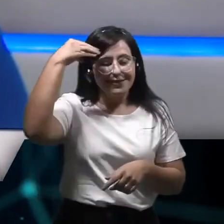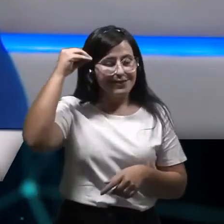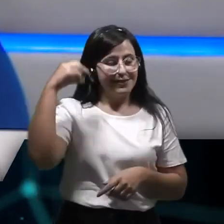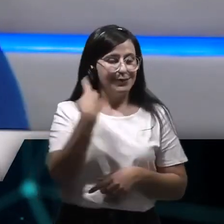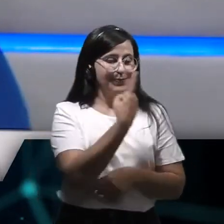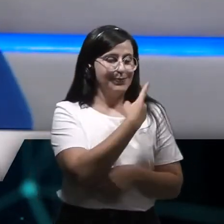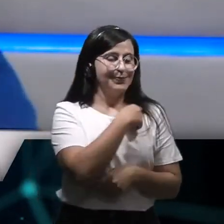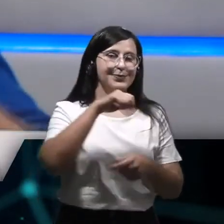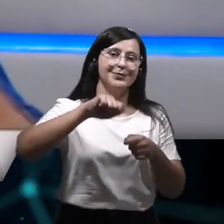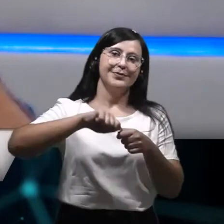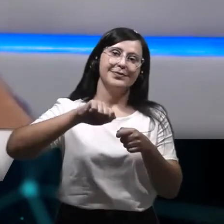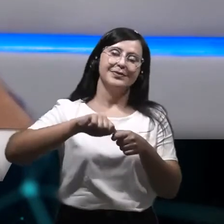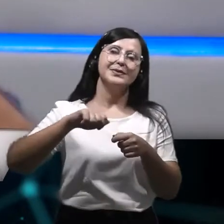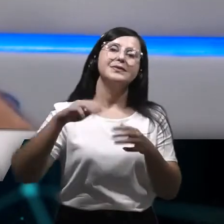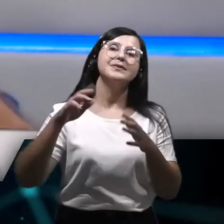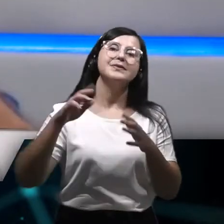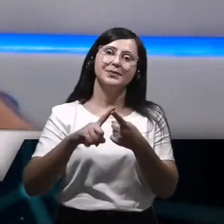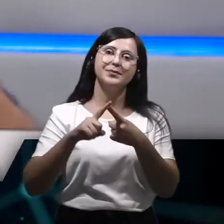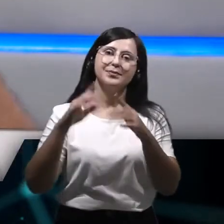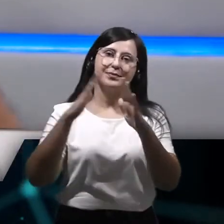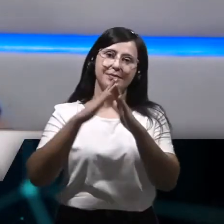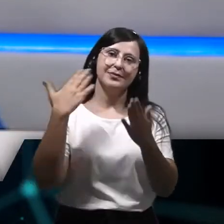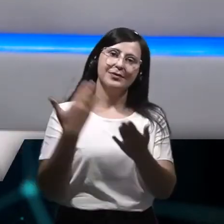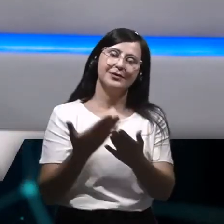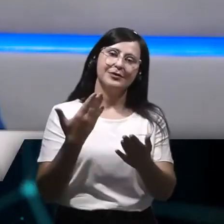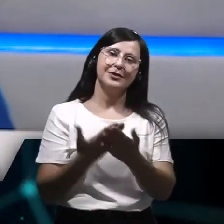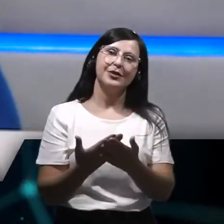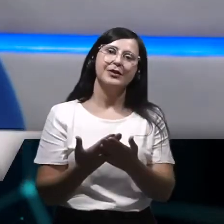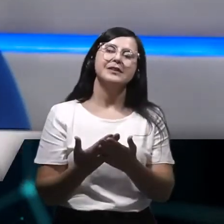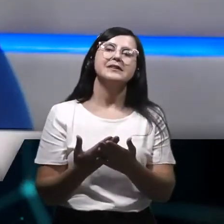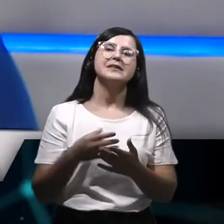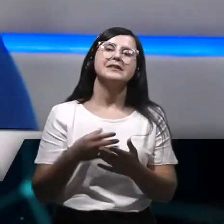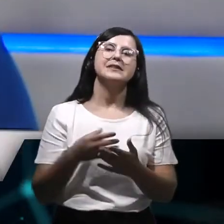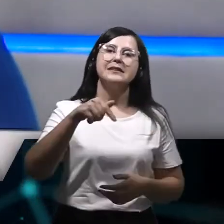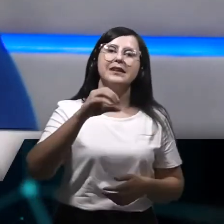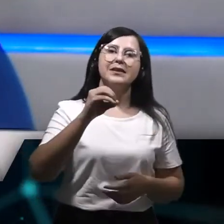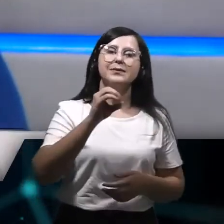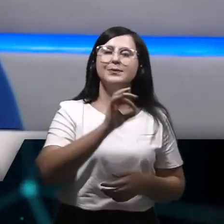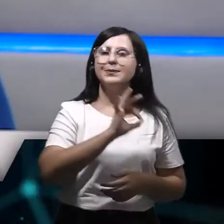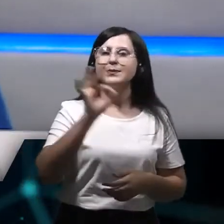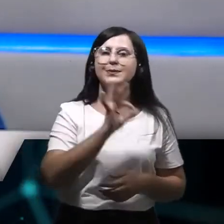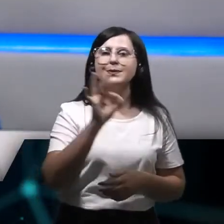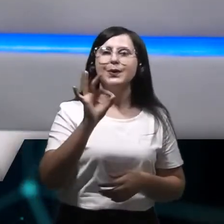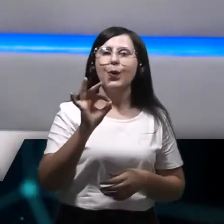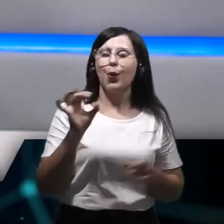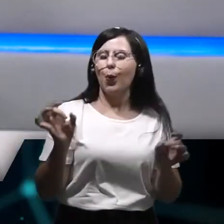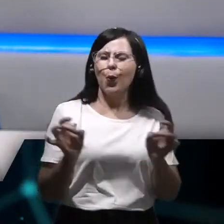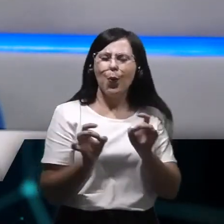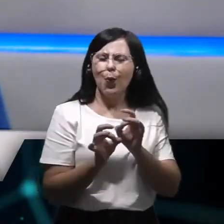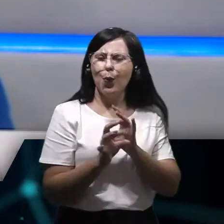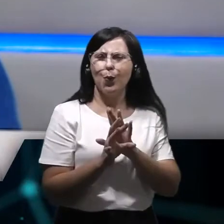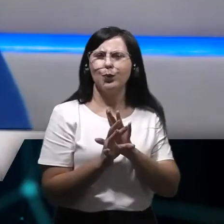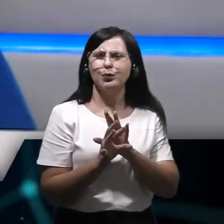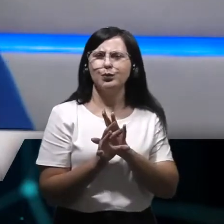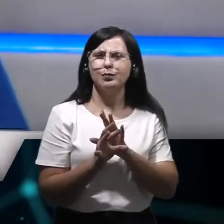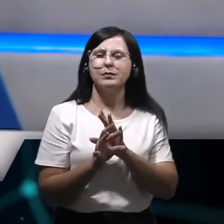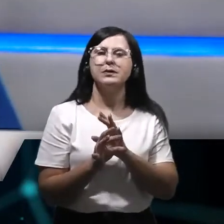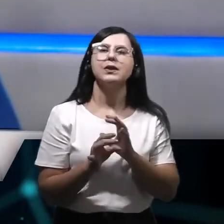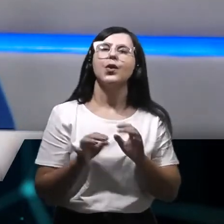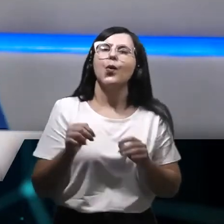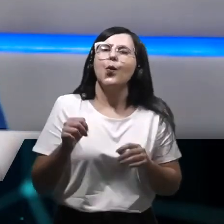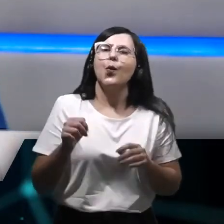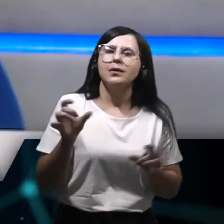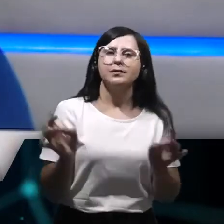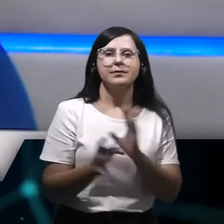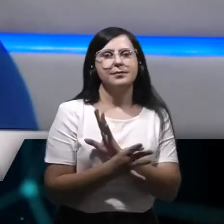fazendo uma escola que está com mais de 70% pronto. Vamos concluir ela até o final de nossa gestão, que será